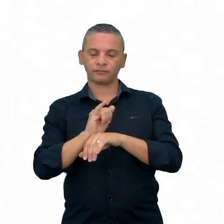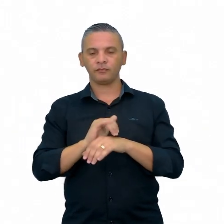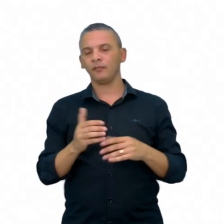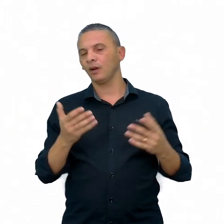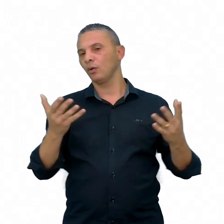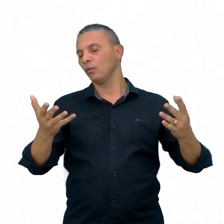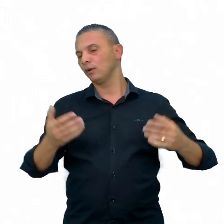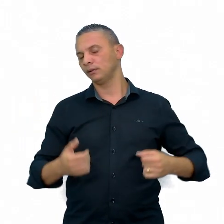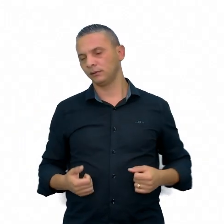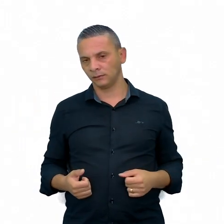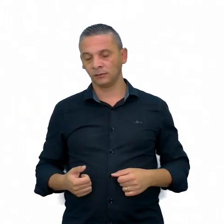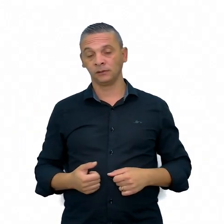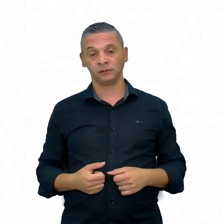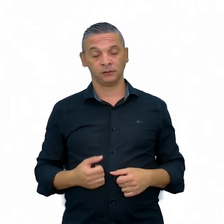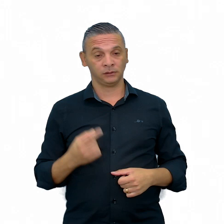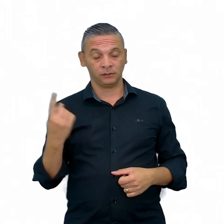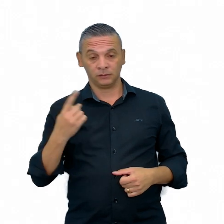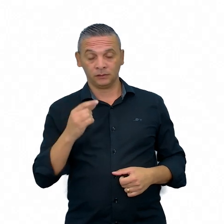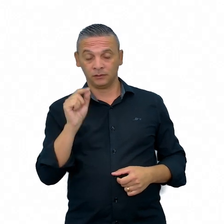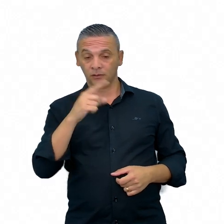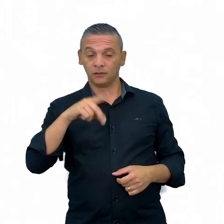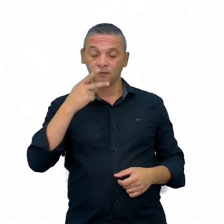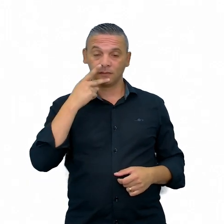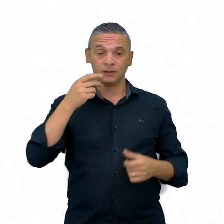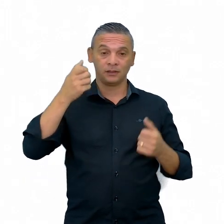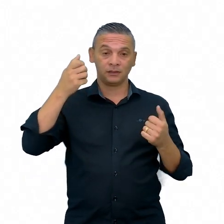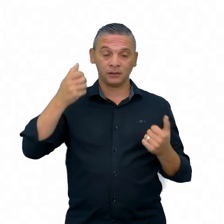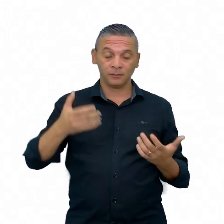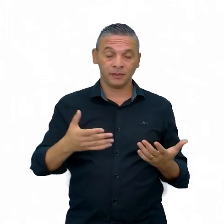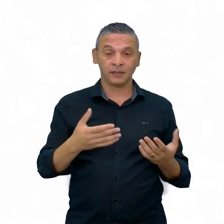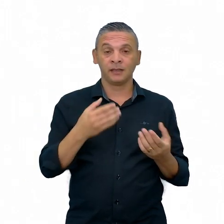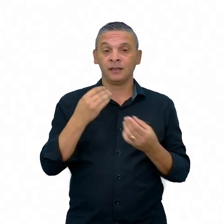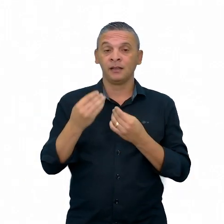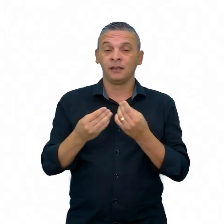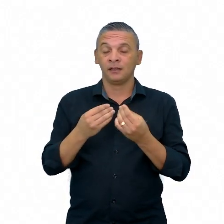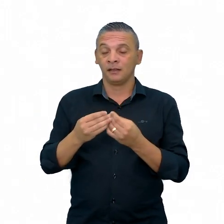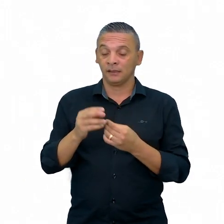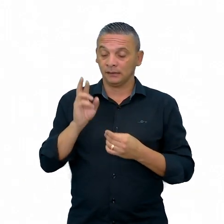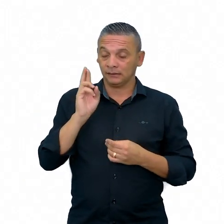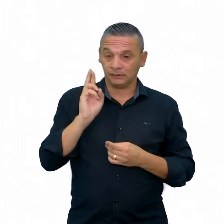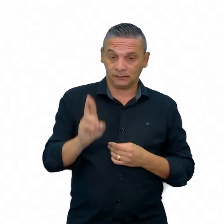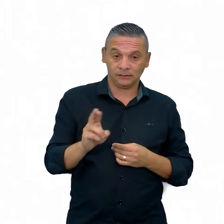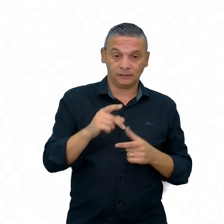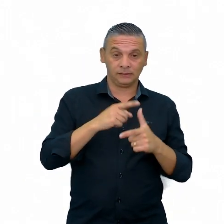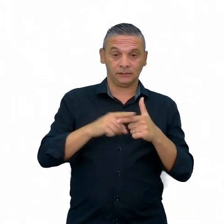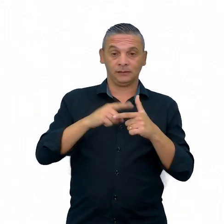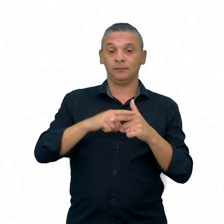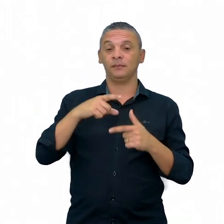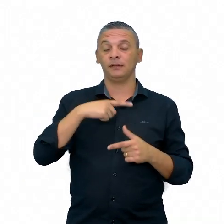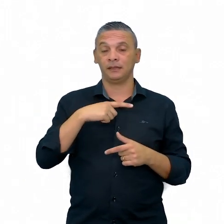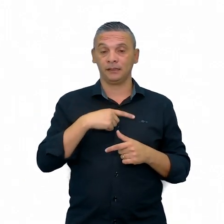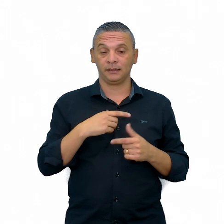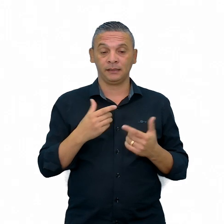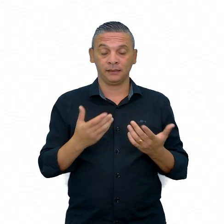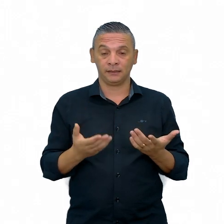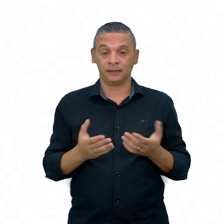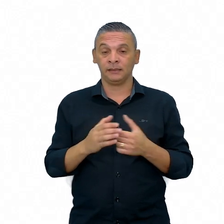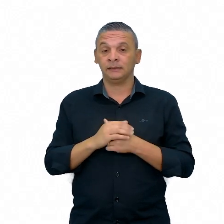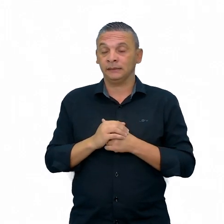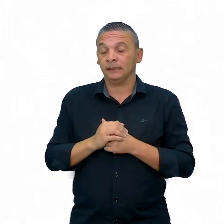mobilizando, né? Então, lá no primeiro momento, nós falamos da importância da resolução de problemas. Trouxemos a